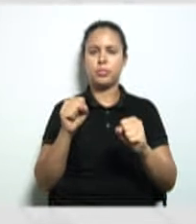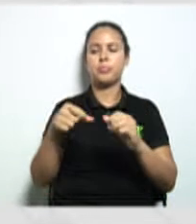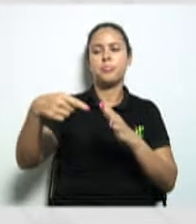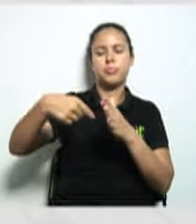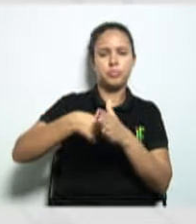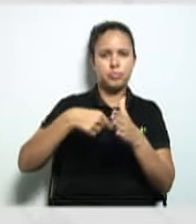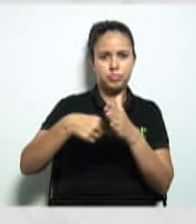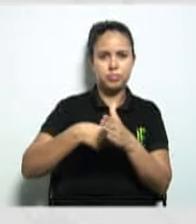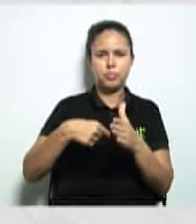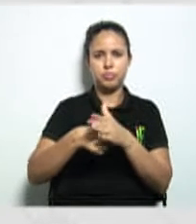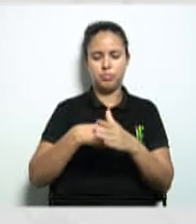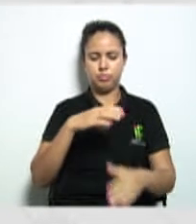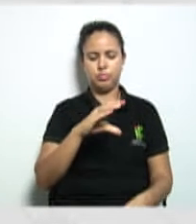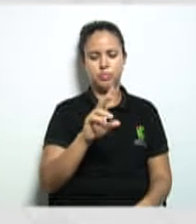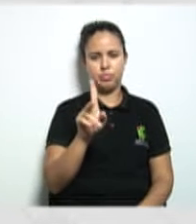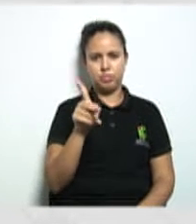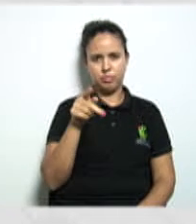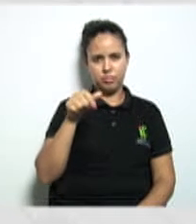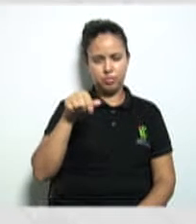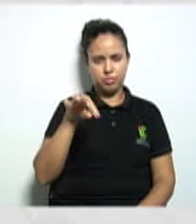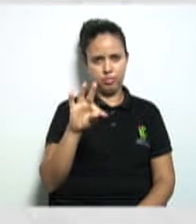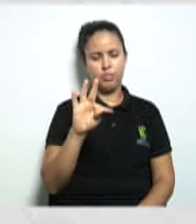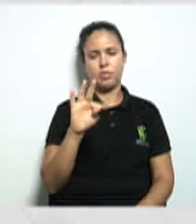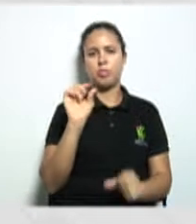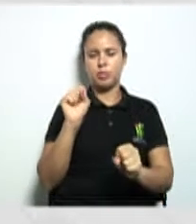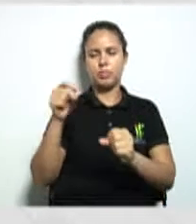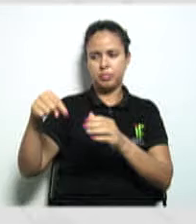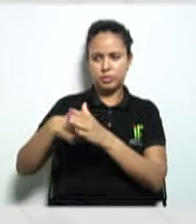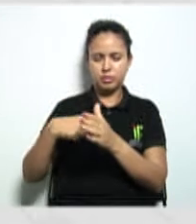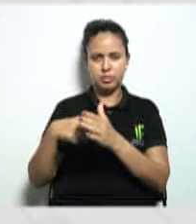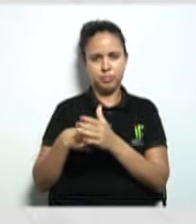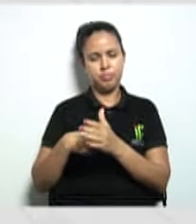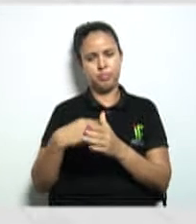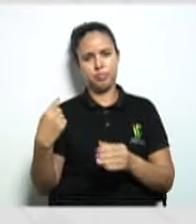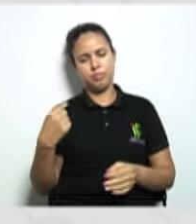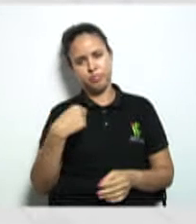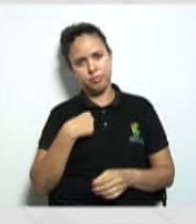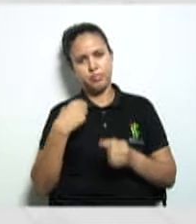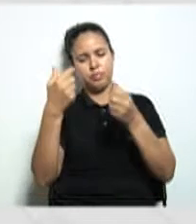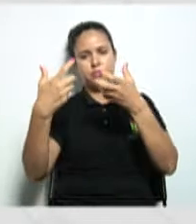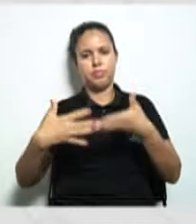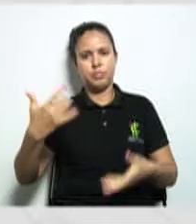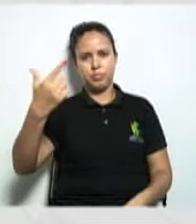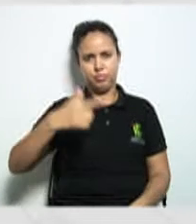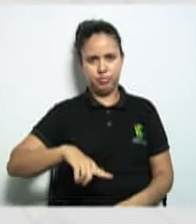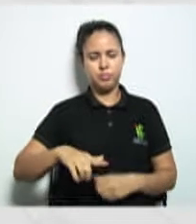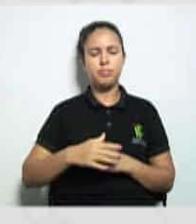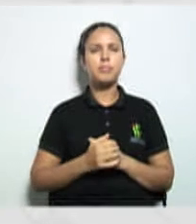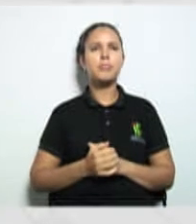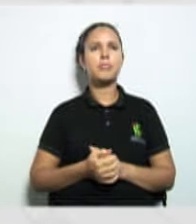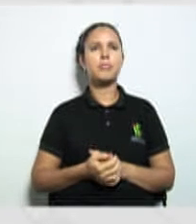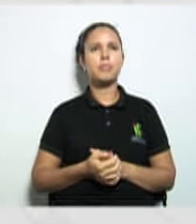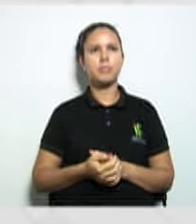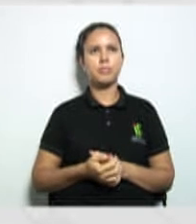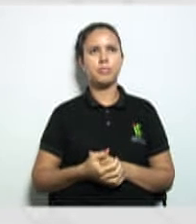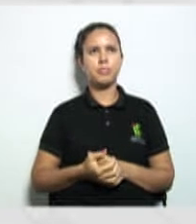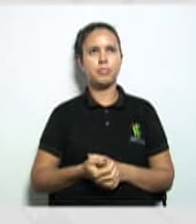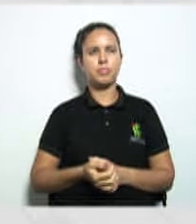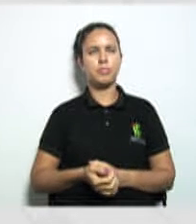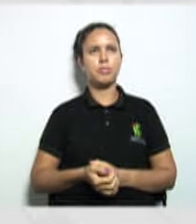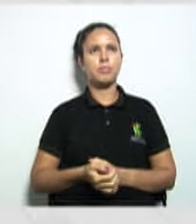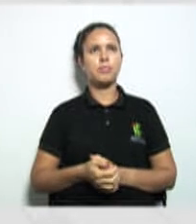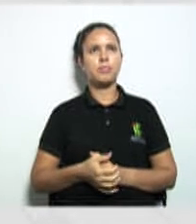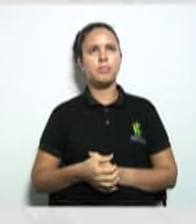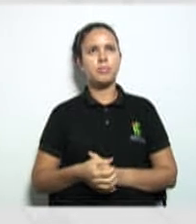vamos explicar um pouco mais sobre isso daqui. Ok, gente? Então, vamos lá.